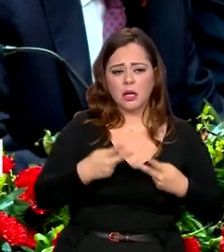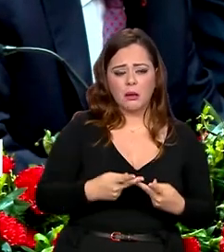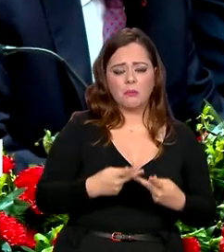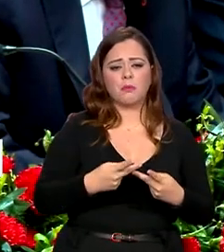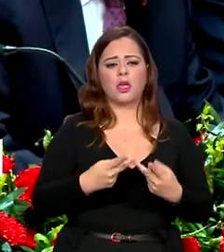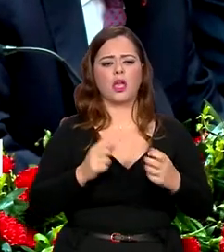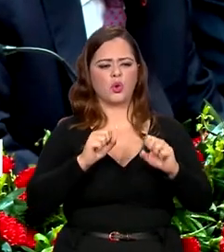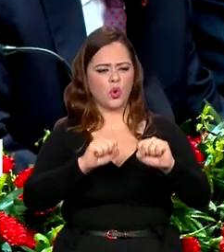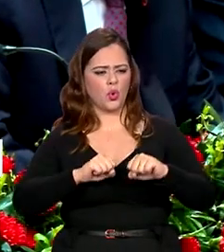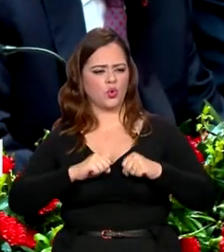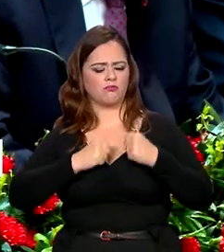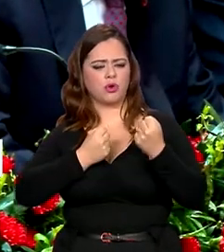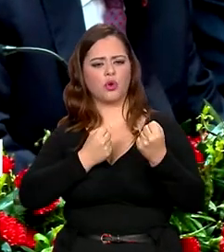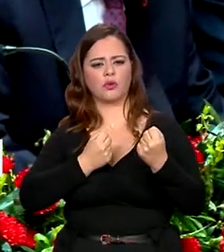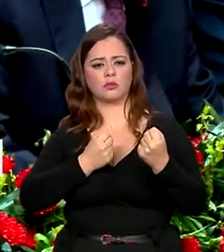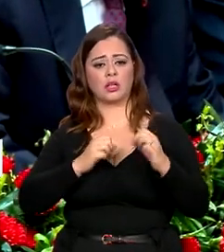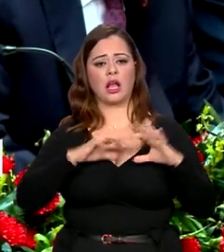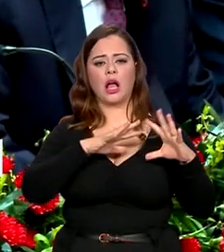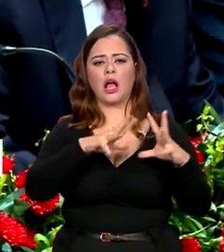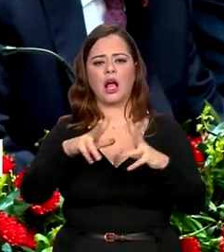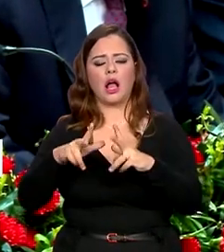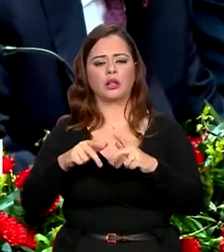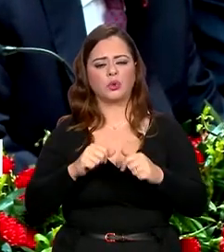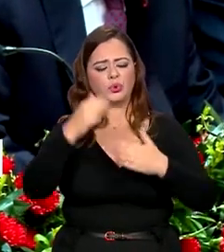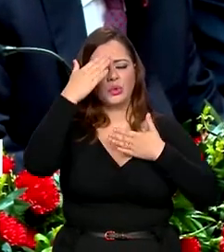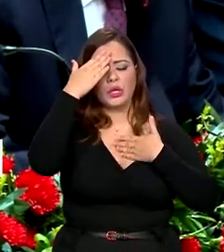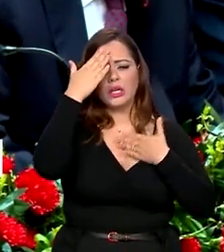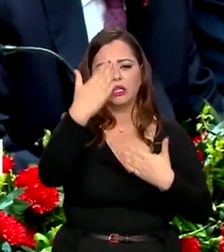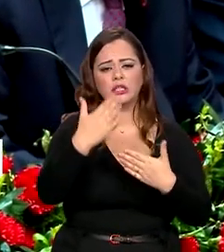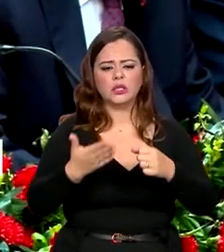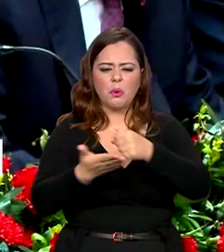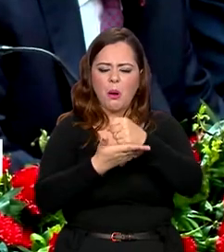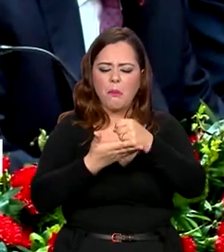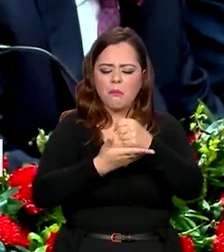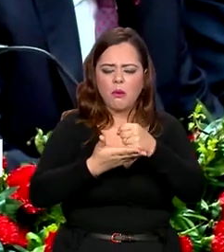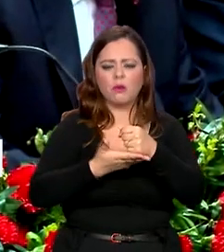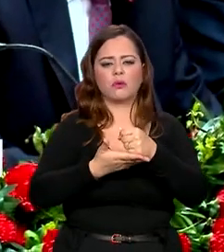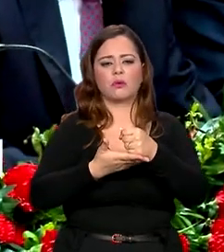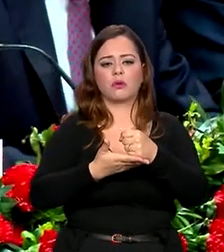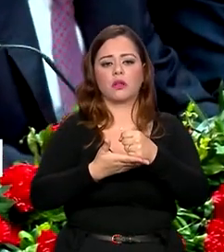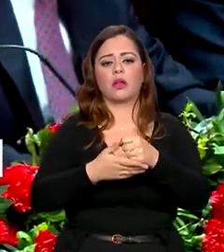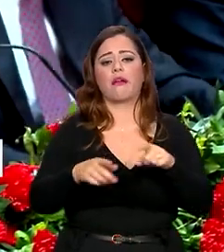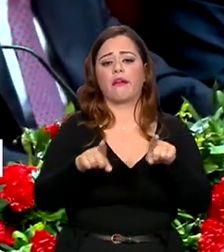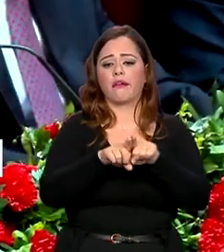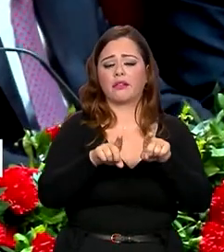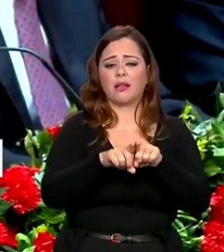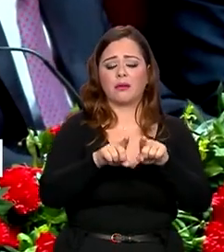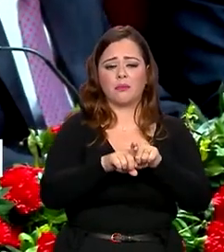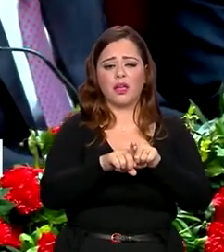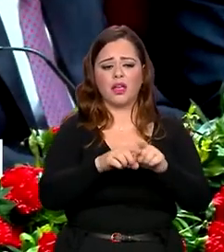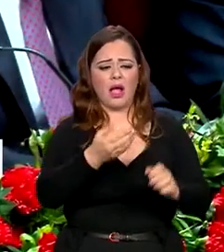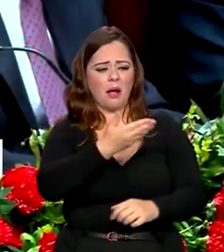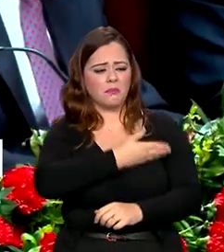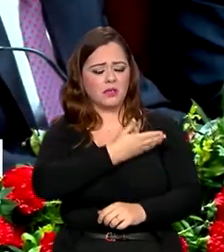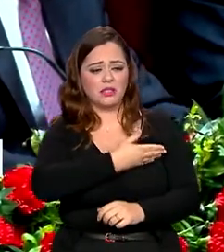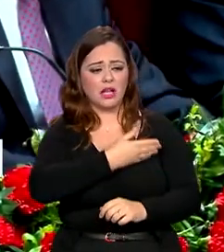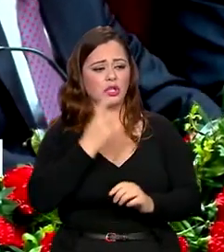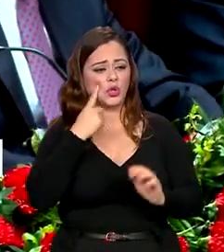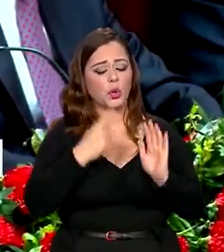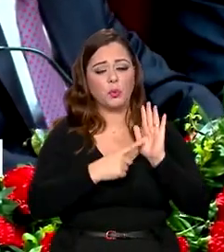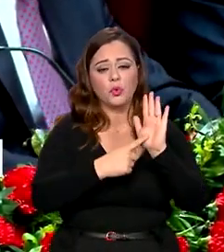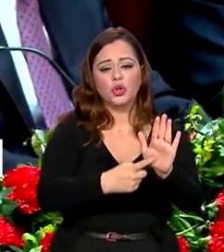e encorajamento. A todos agradeci o apoio incondicional e a fraternidade que demonstraram ao